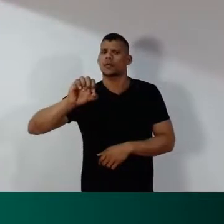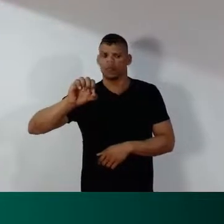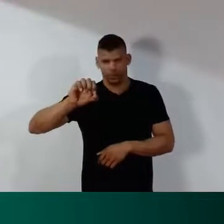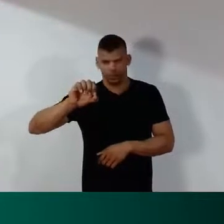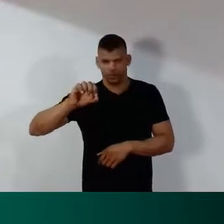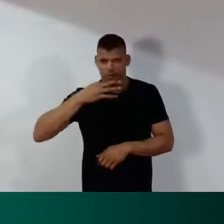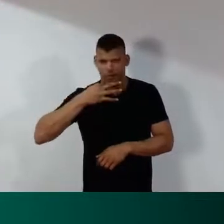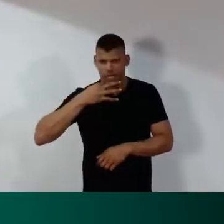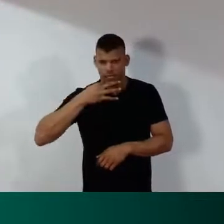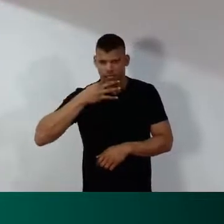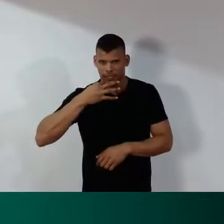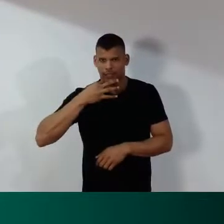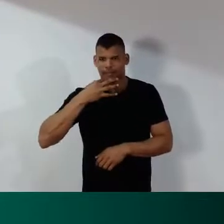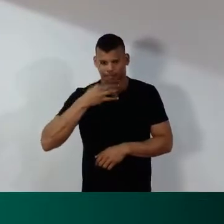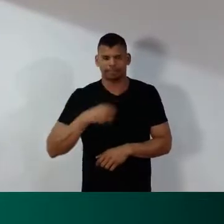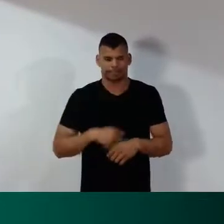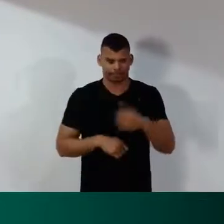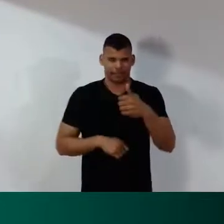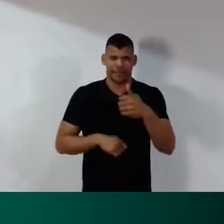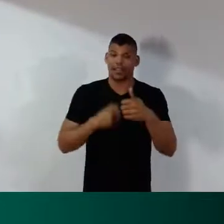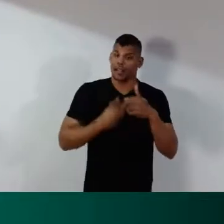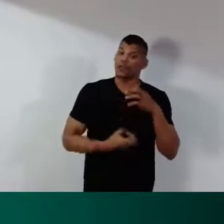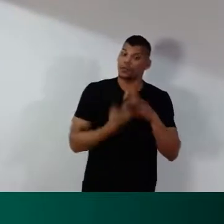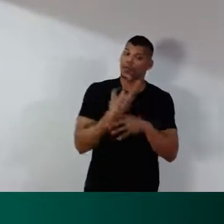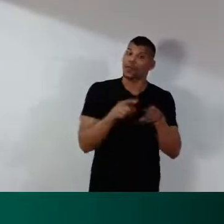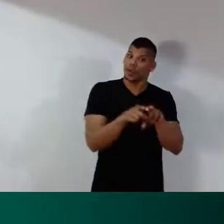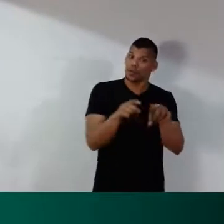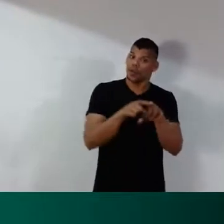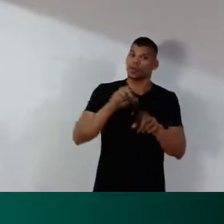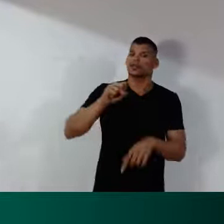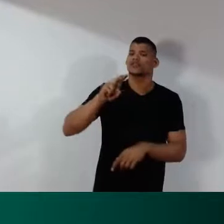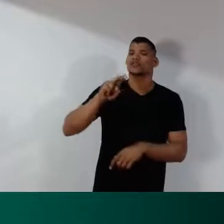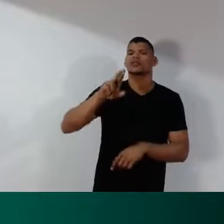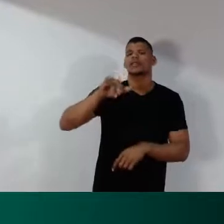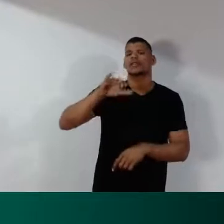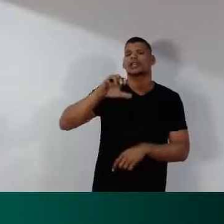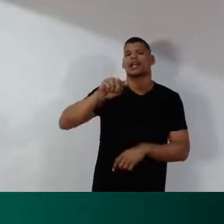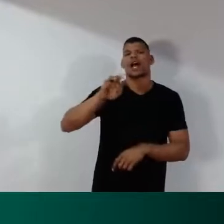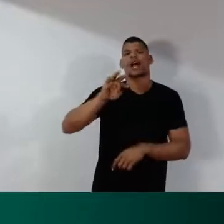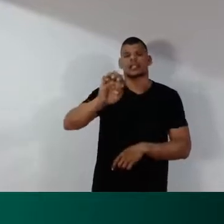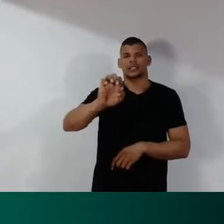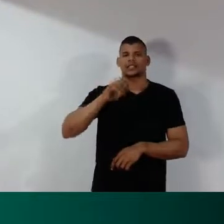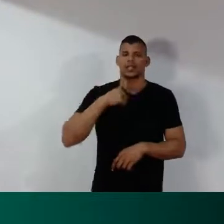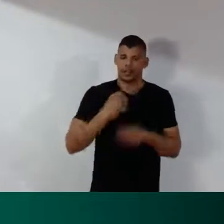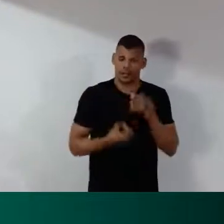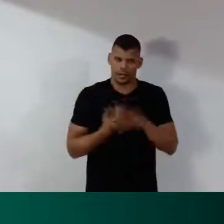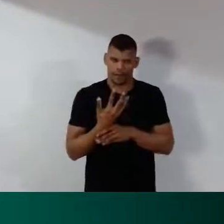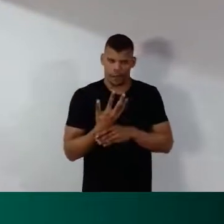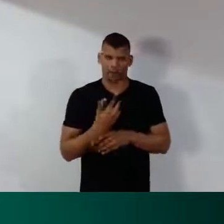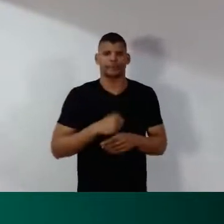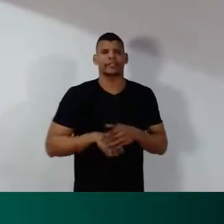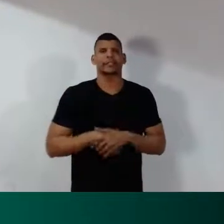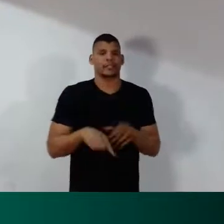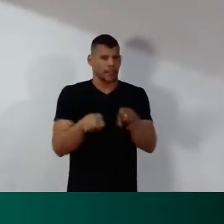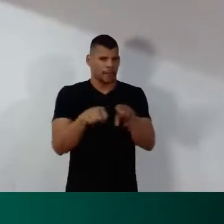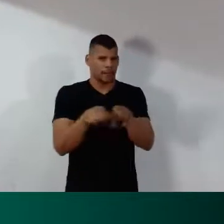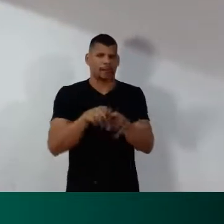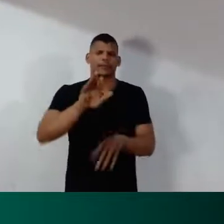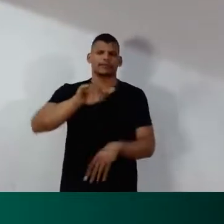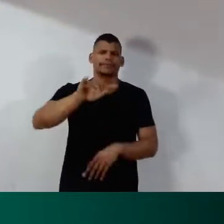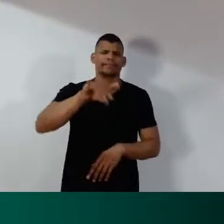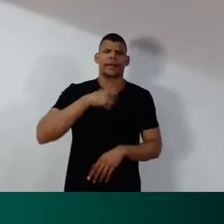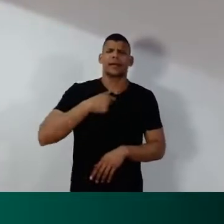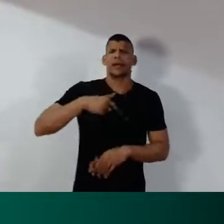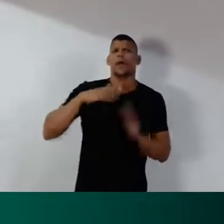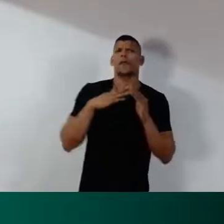quando o pessoal me chamou para compor a mesa já tá com um tempo eu sabia que ia ser um pouco difícil falar sério porque normalmente